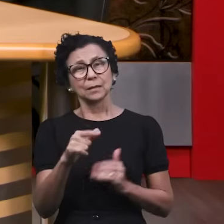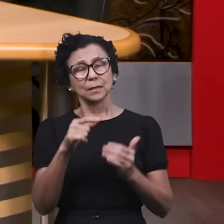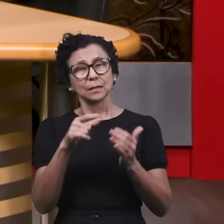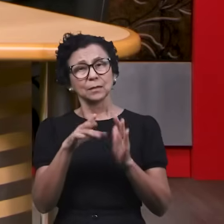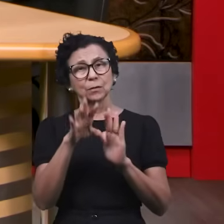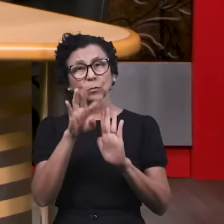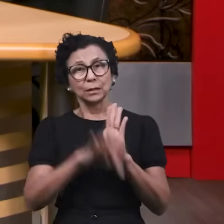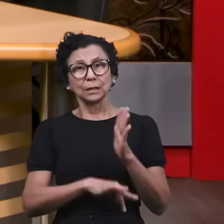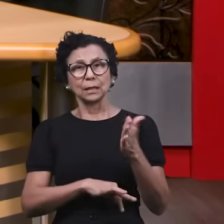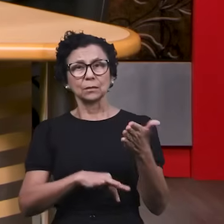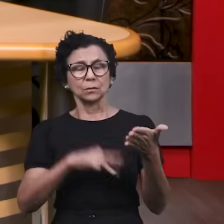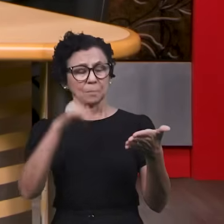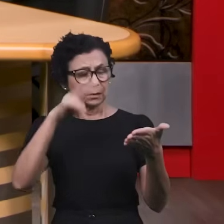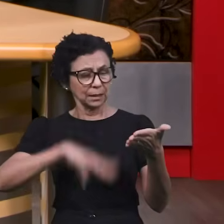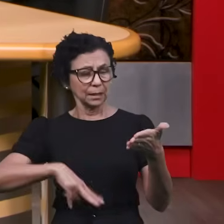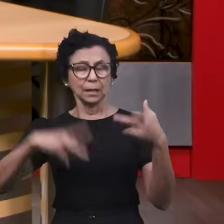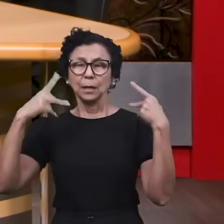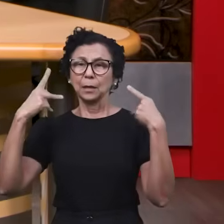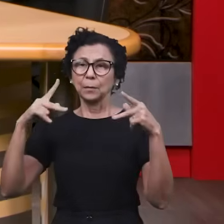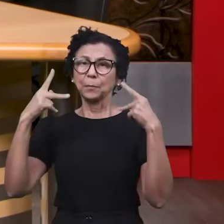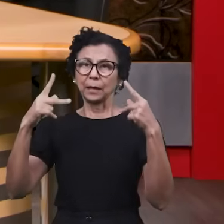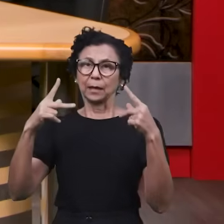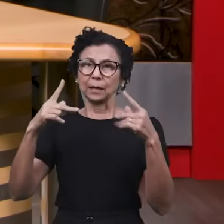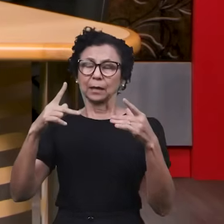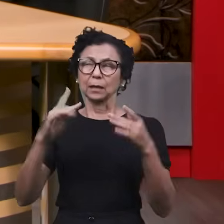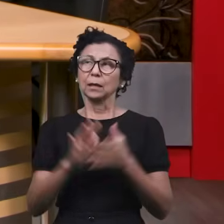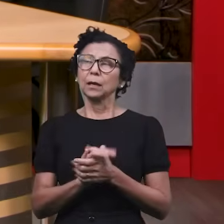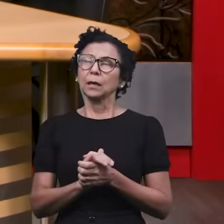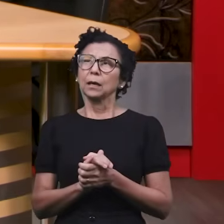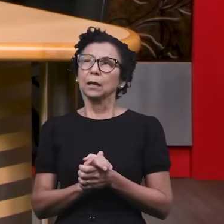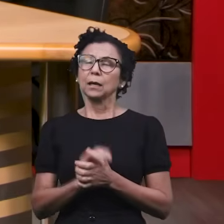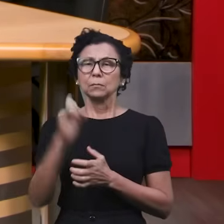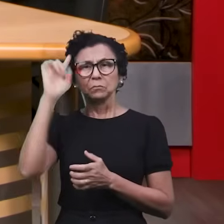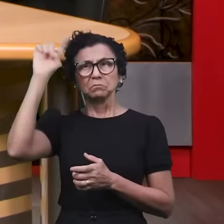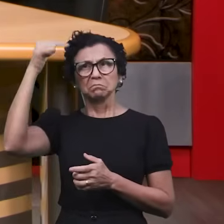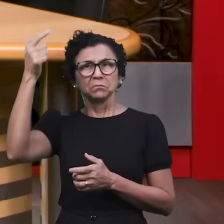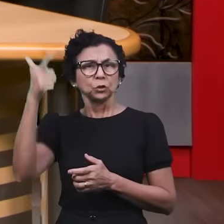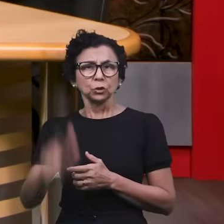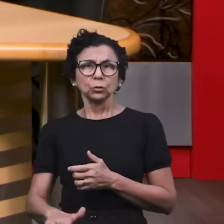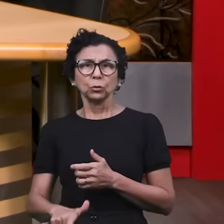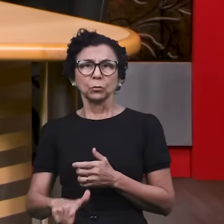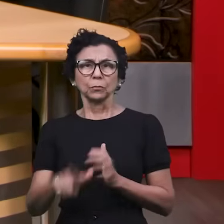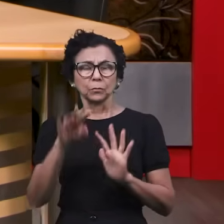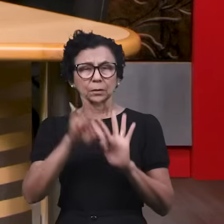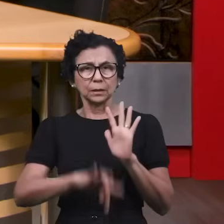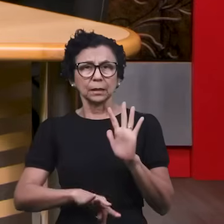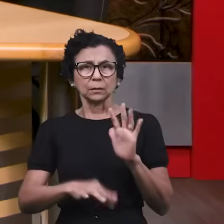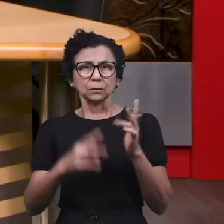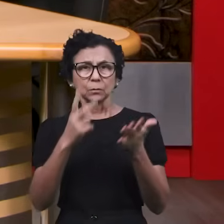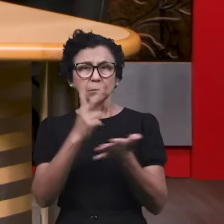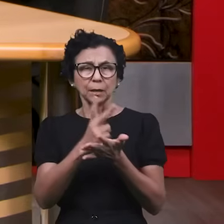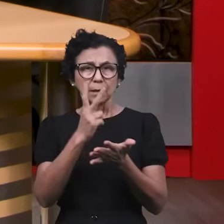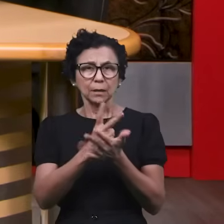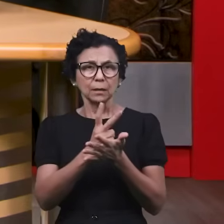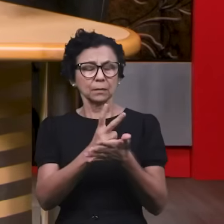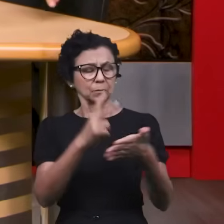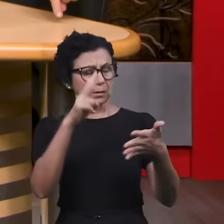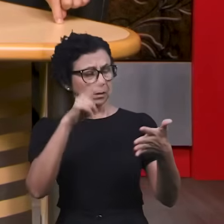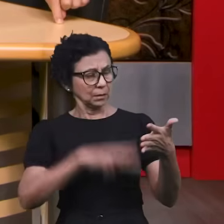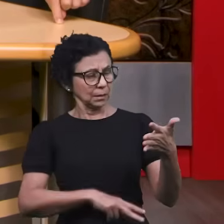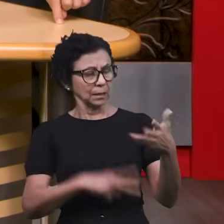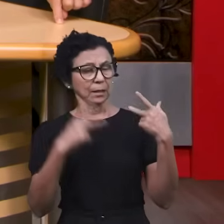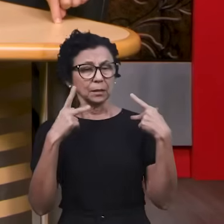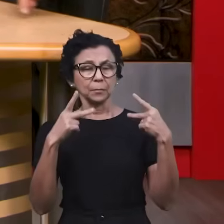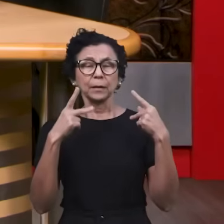da próxima vez o Espírito Santo. Exatamente. Isso é muito importante. Isso é importante. Porque um texto que você pregou